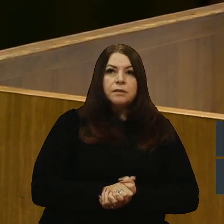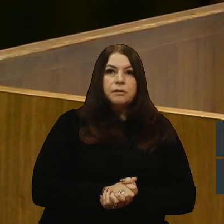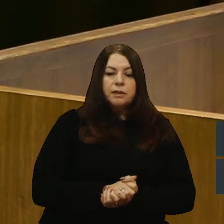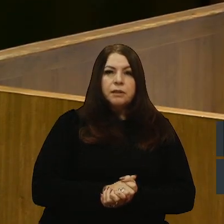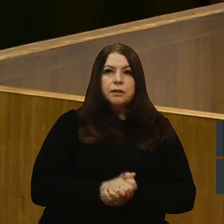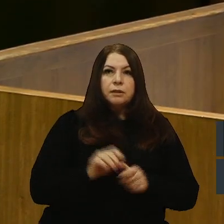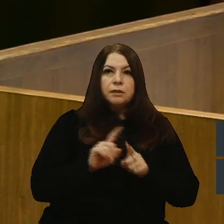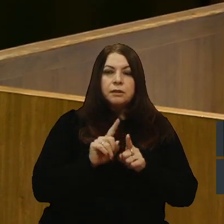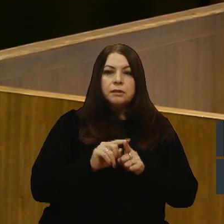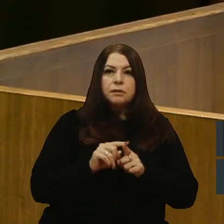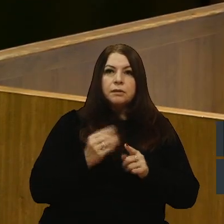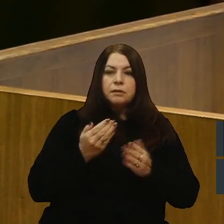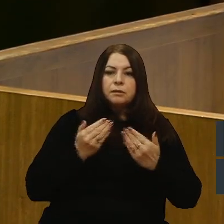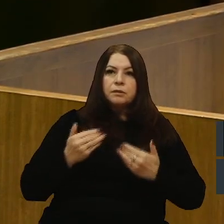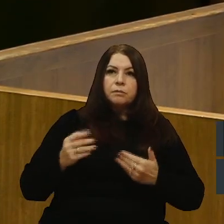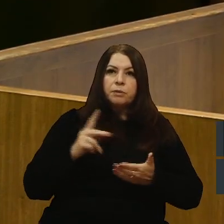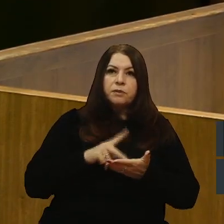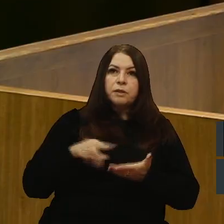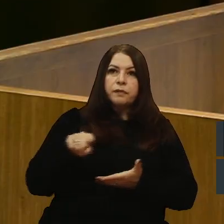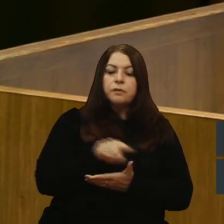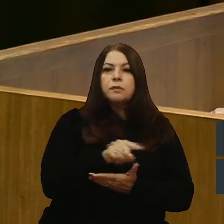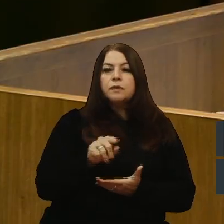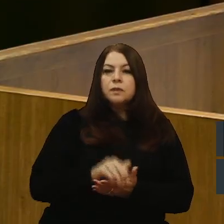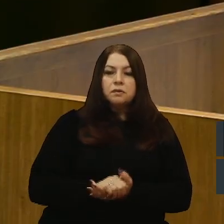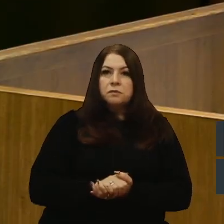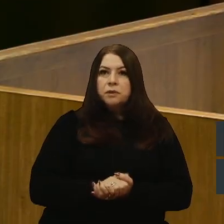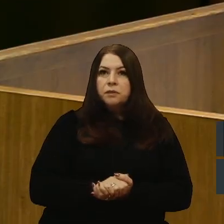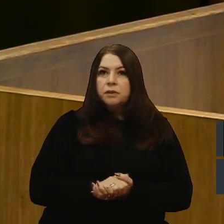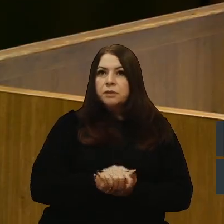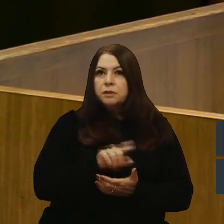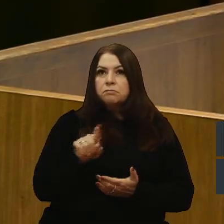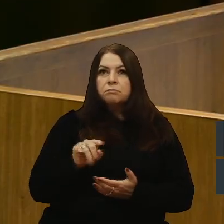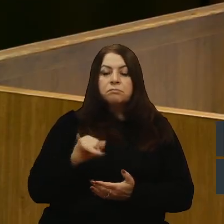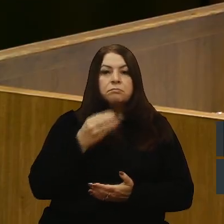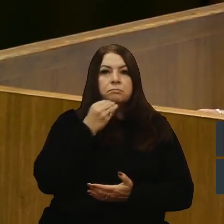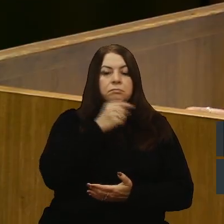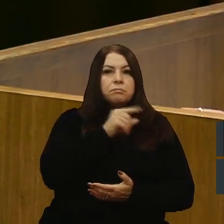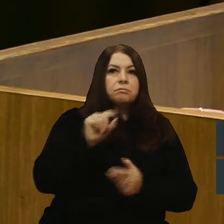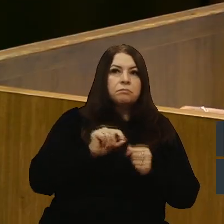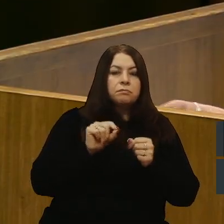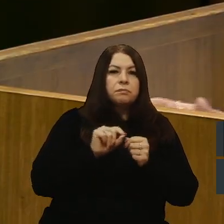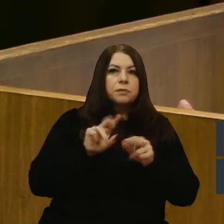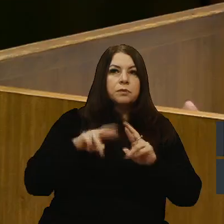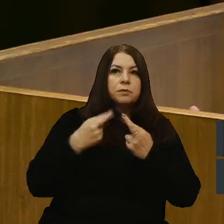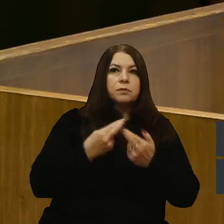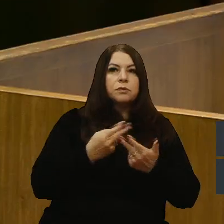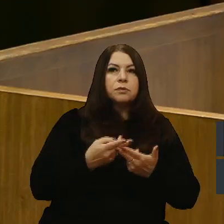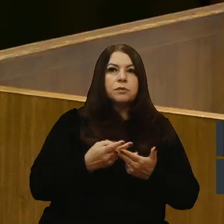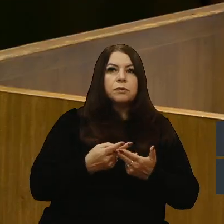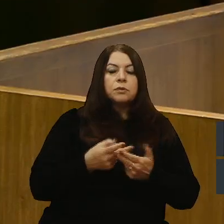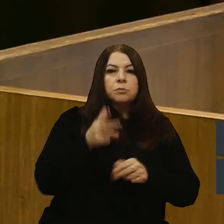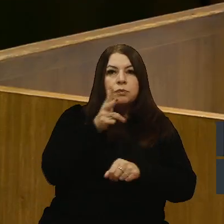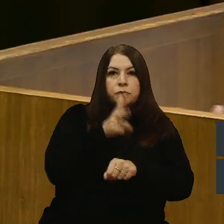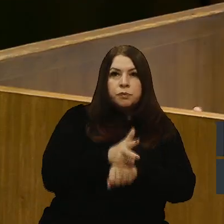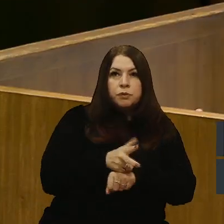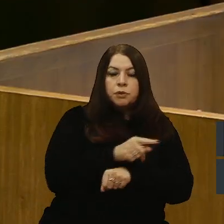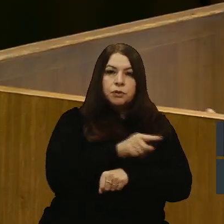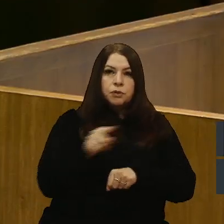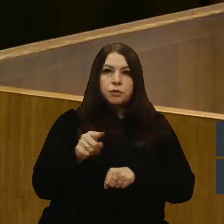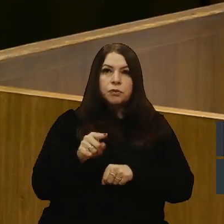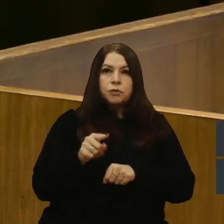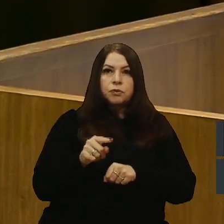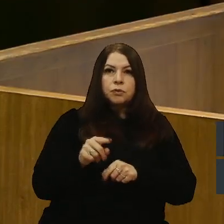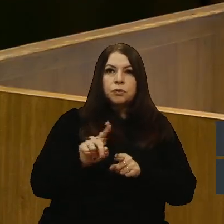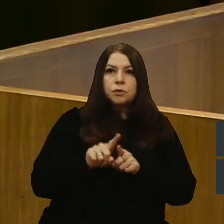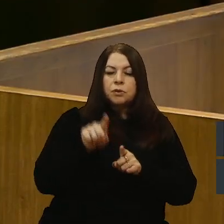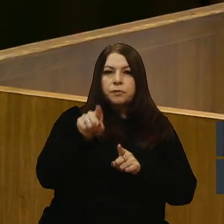o suspeito, de fato, ele teve a oportunidade de fazer essa audiência por vídeo,